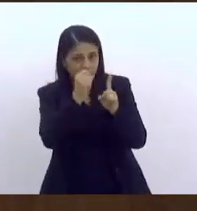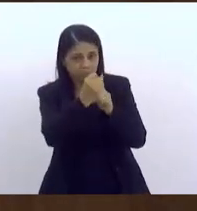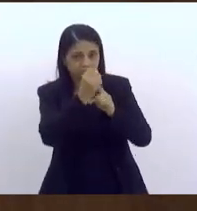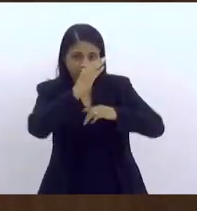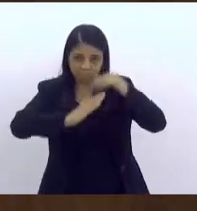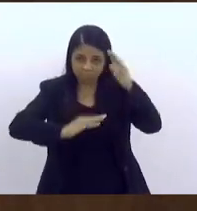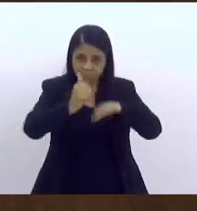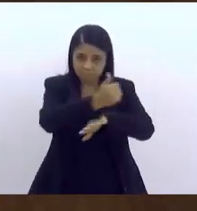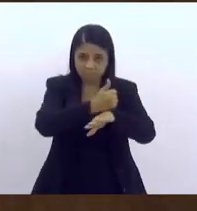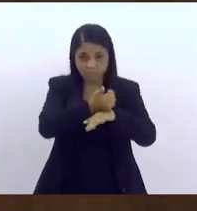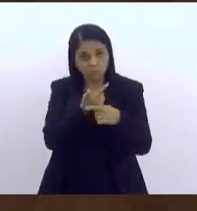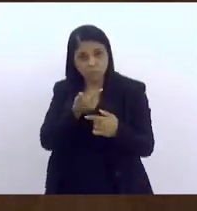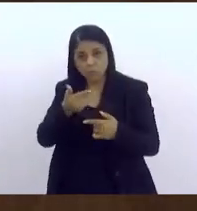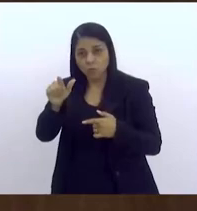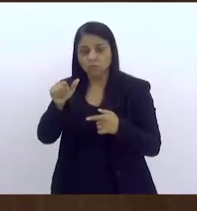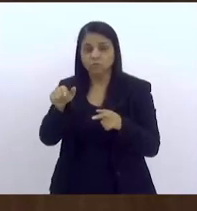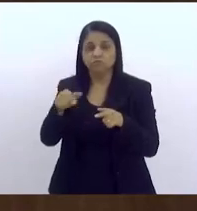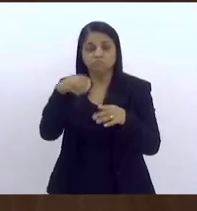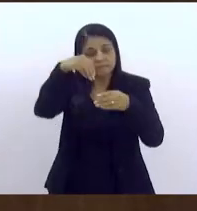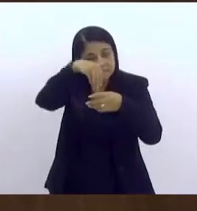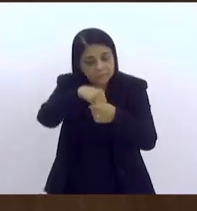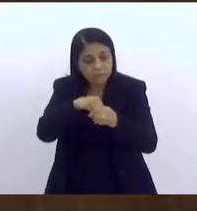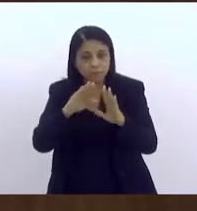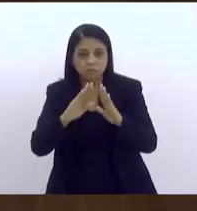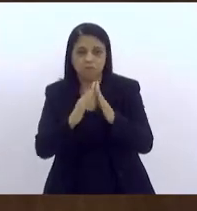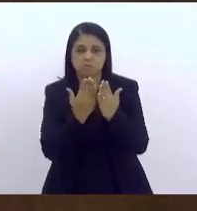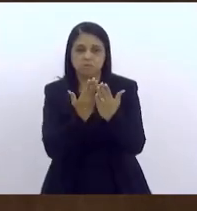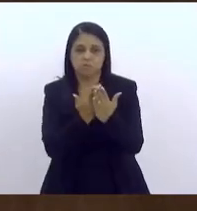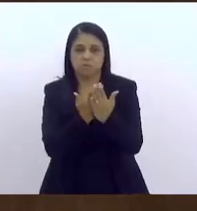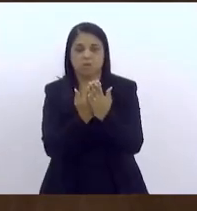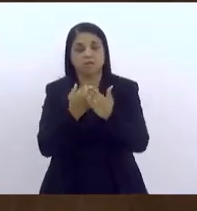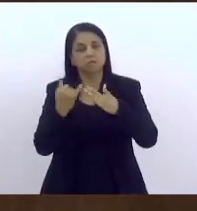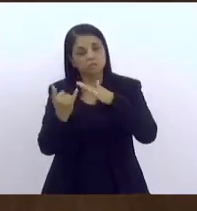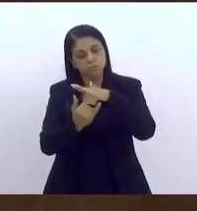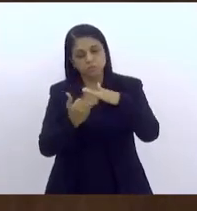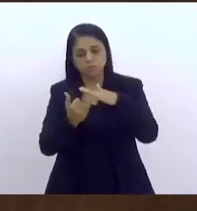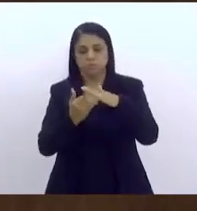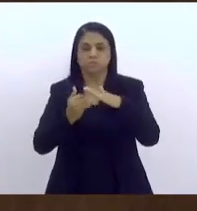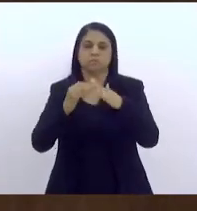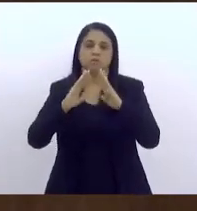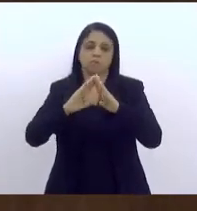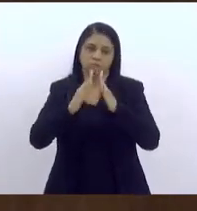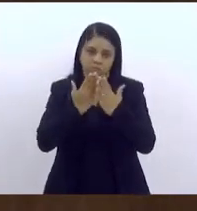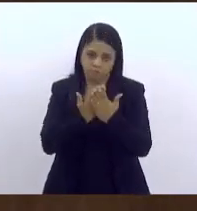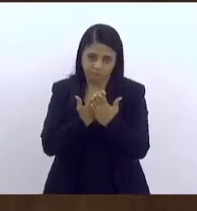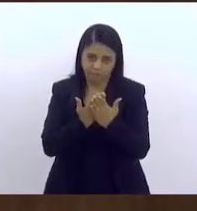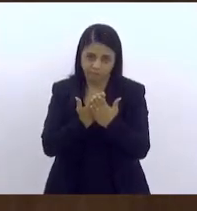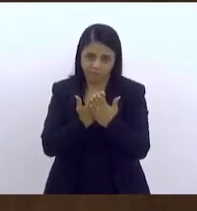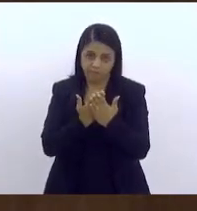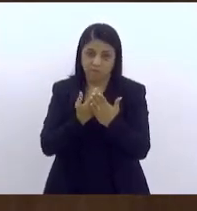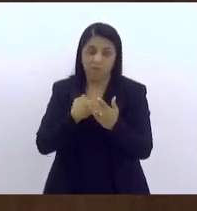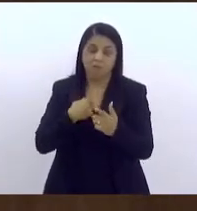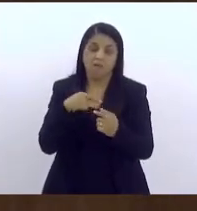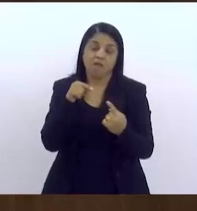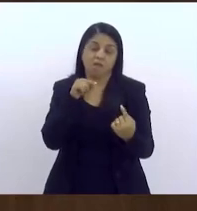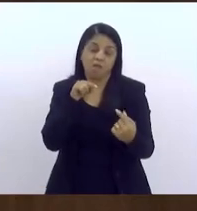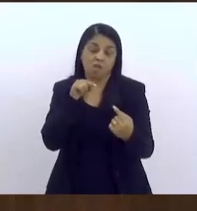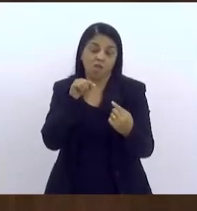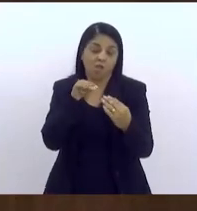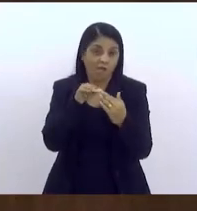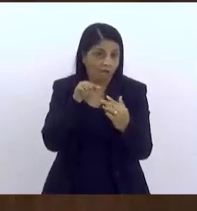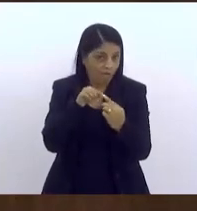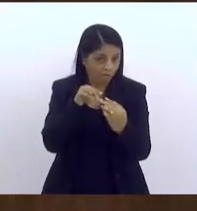profissionais nos Espaços escolares e na instituição escolar tem muito a ver com compreender e